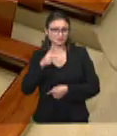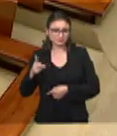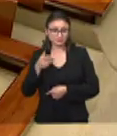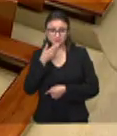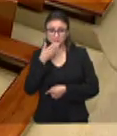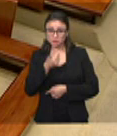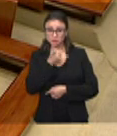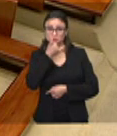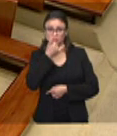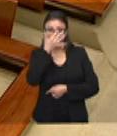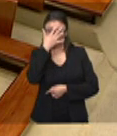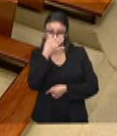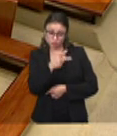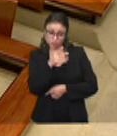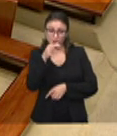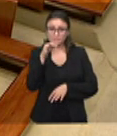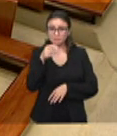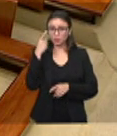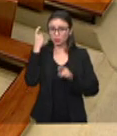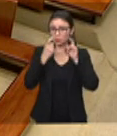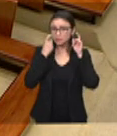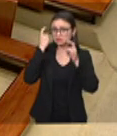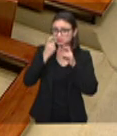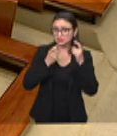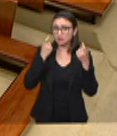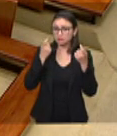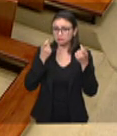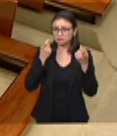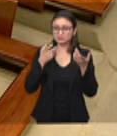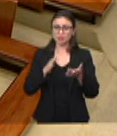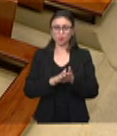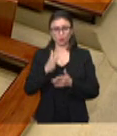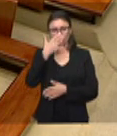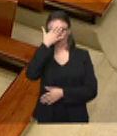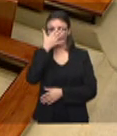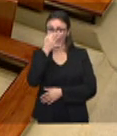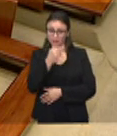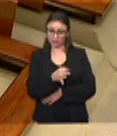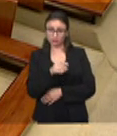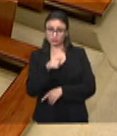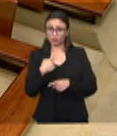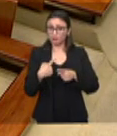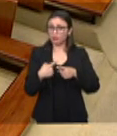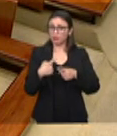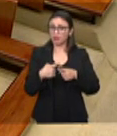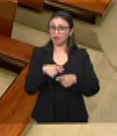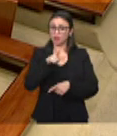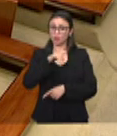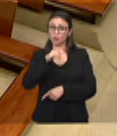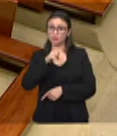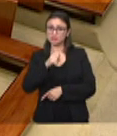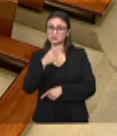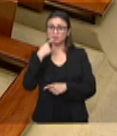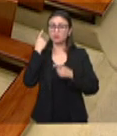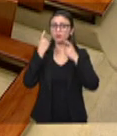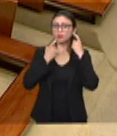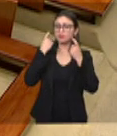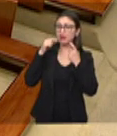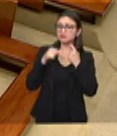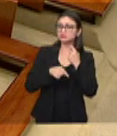eu compreendo a preocupação do ministro Cássio. Eu também compreendo, é relevante. Eu compreendo, porque o ministro Cássio está